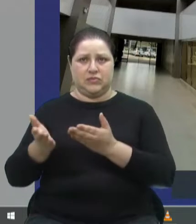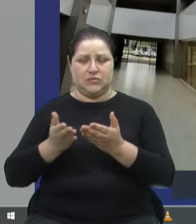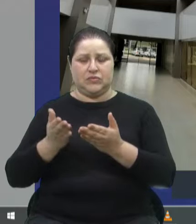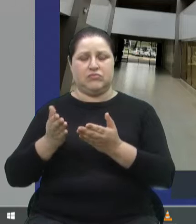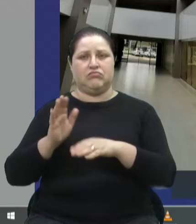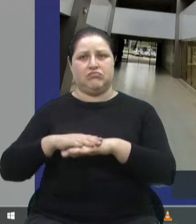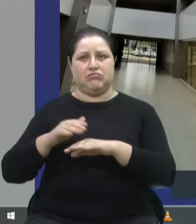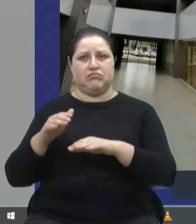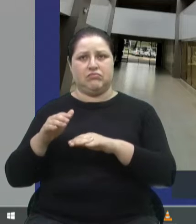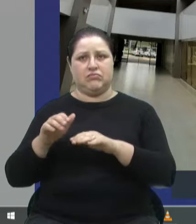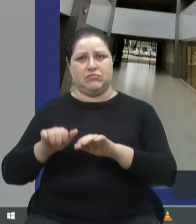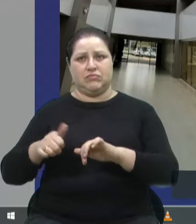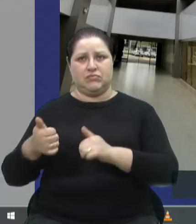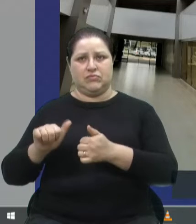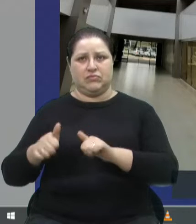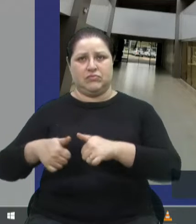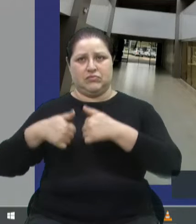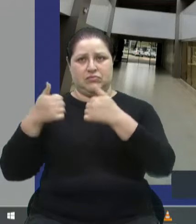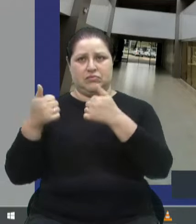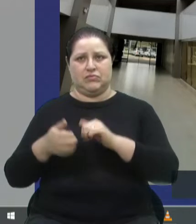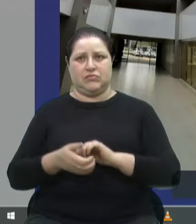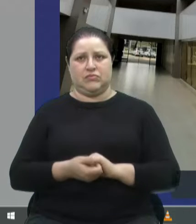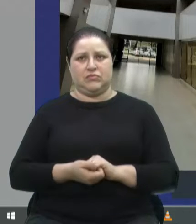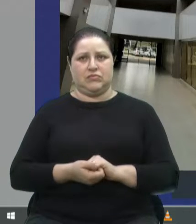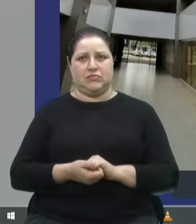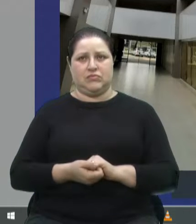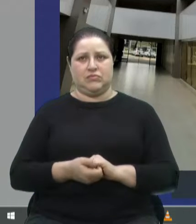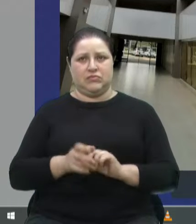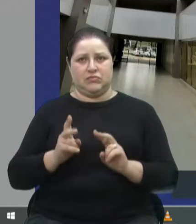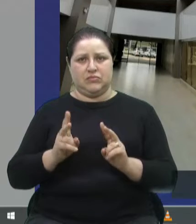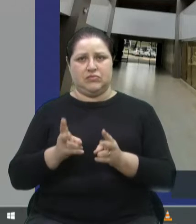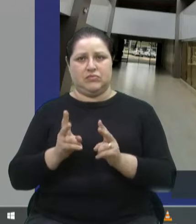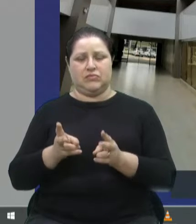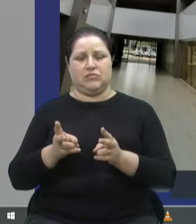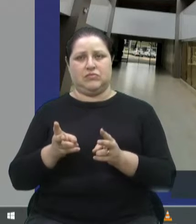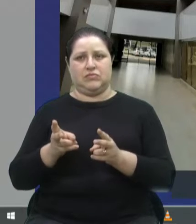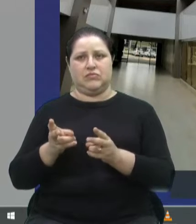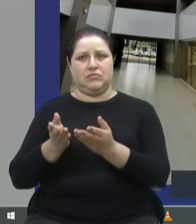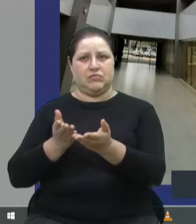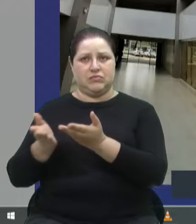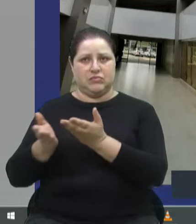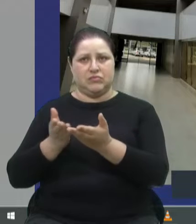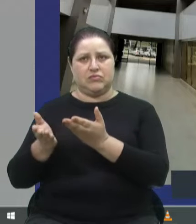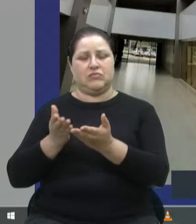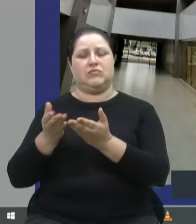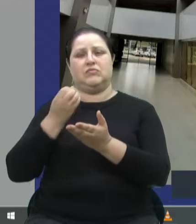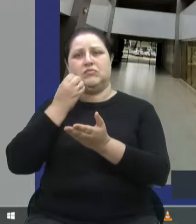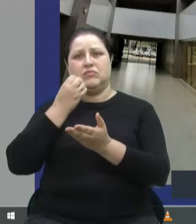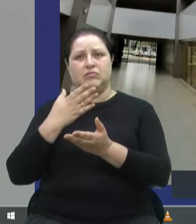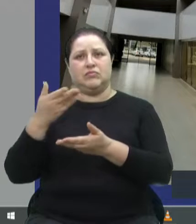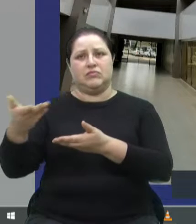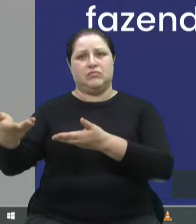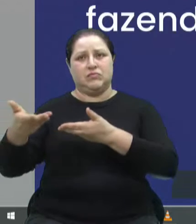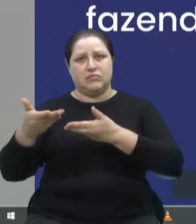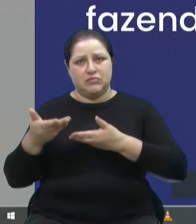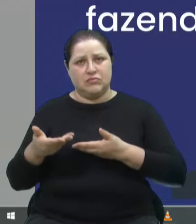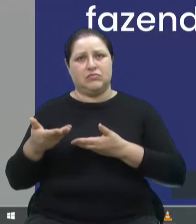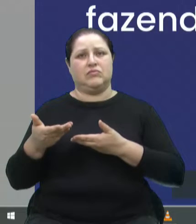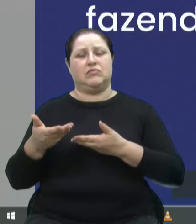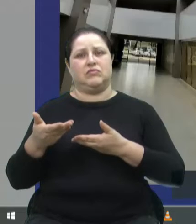mais qualidade. E sempre atendendo com boa hospitalidade e